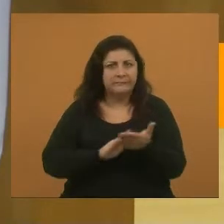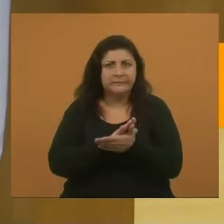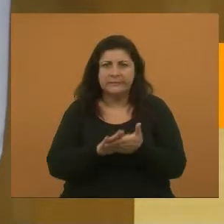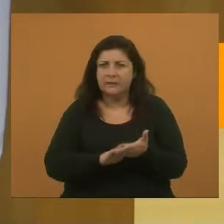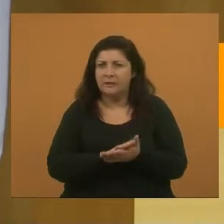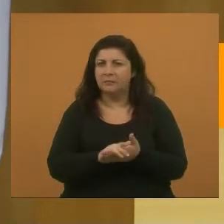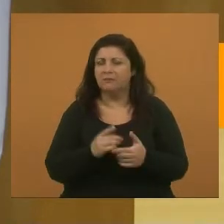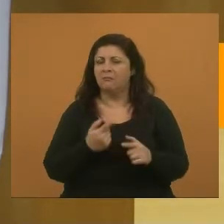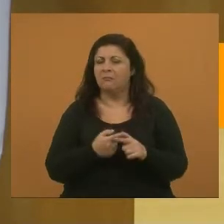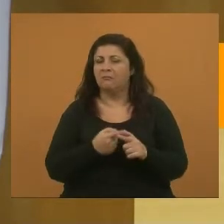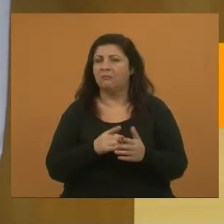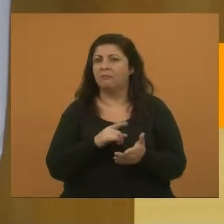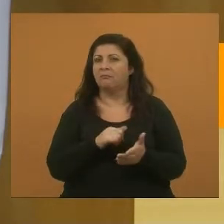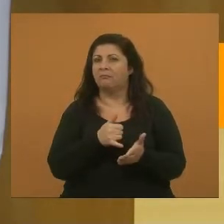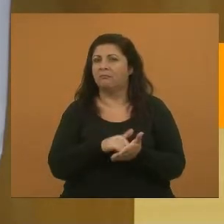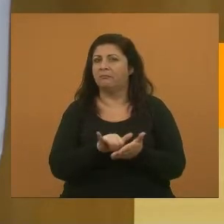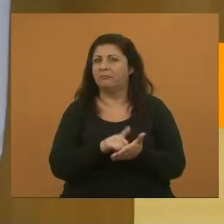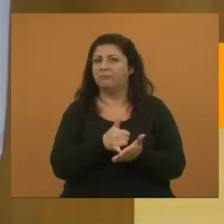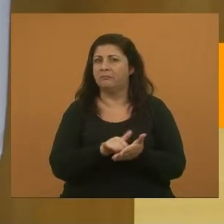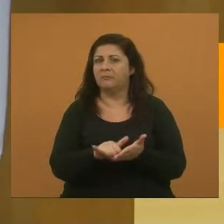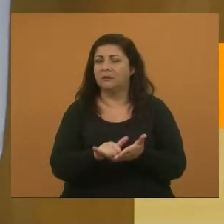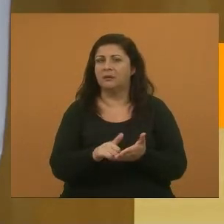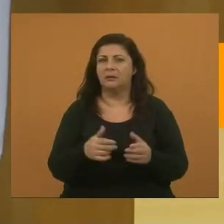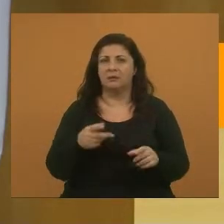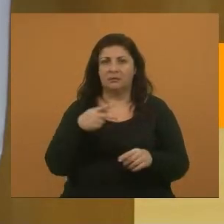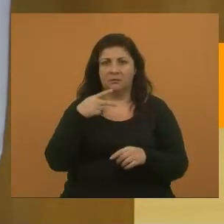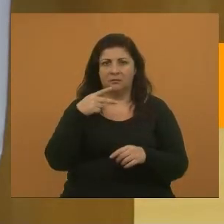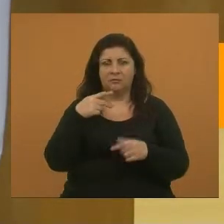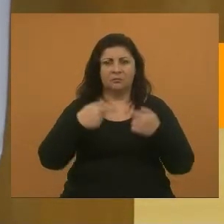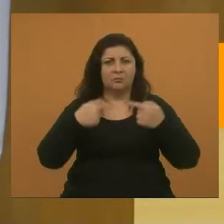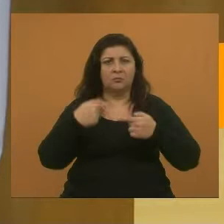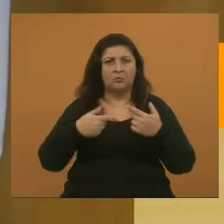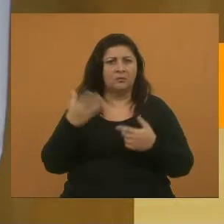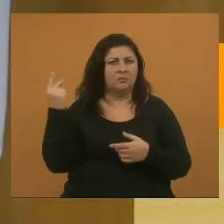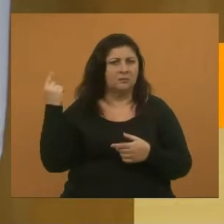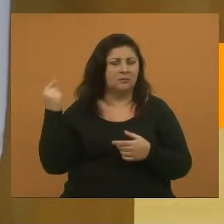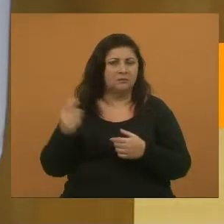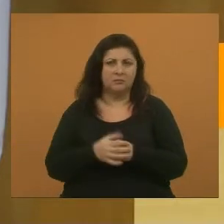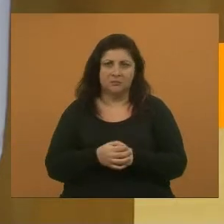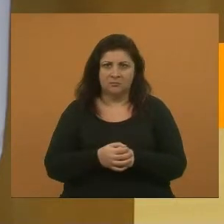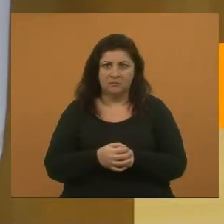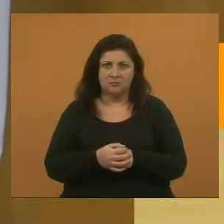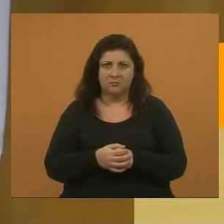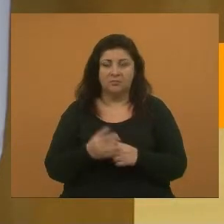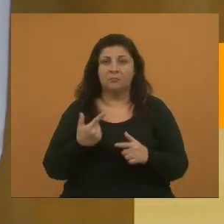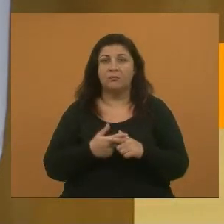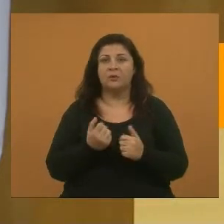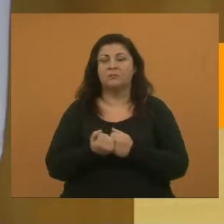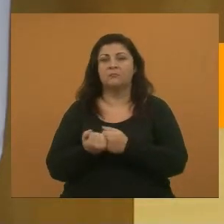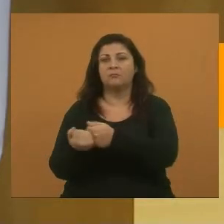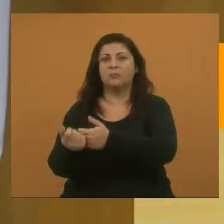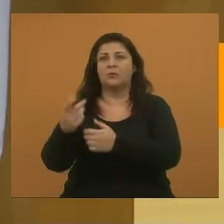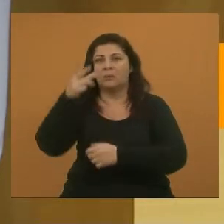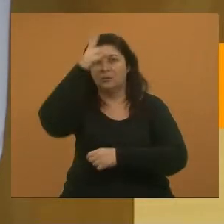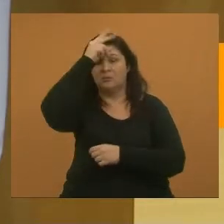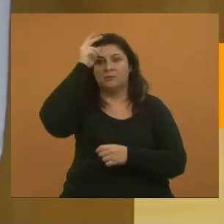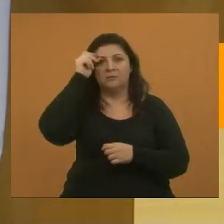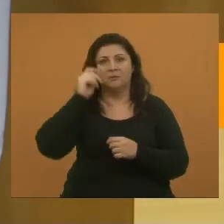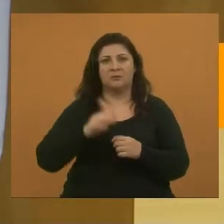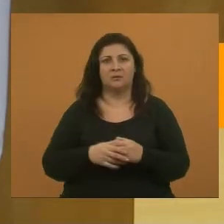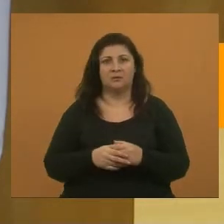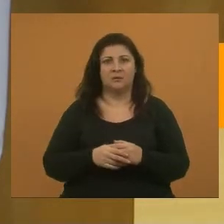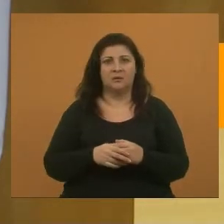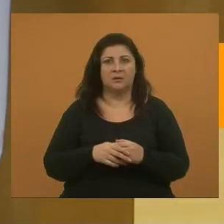uma estratégia política da época, de os vereadores de apoio do prefeito esvaziarem a sessão para não